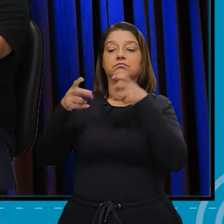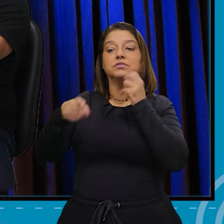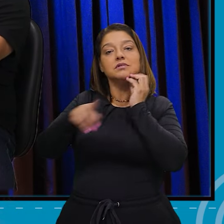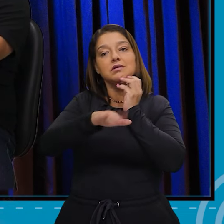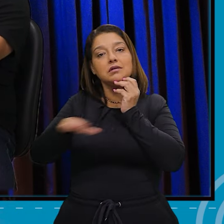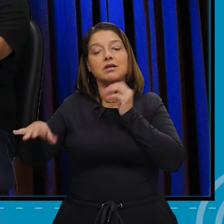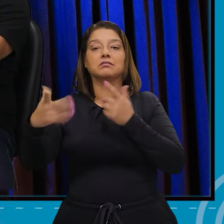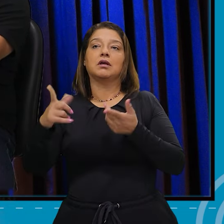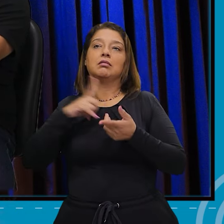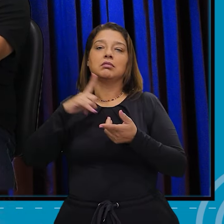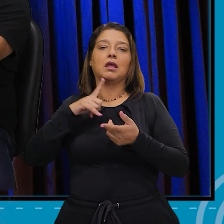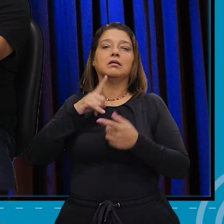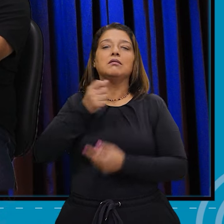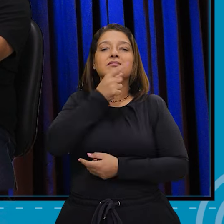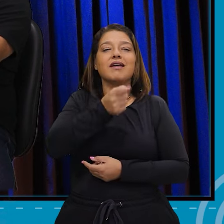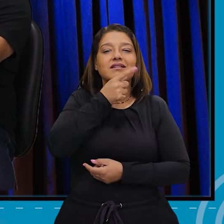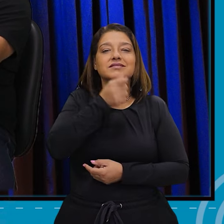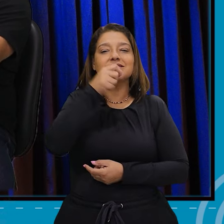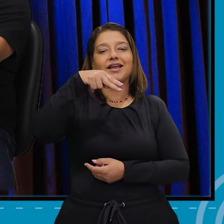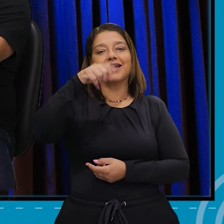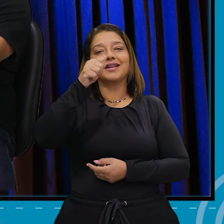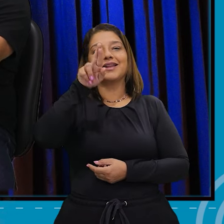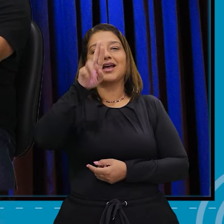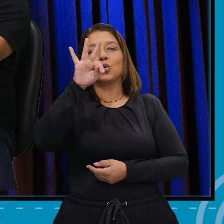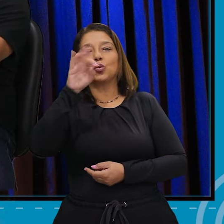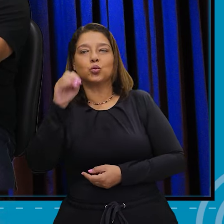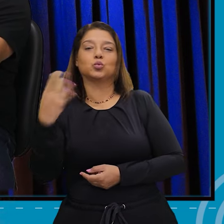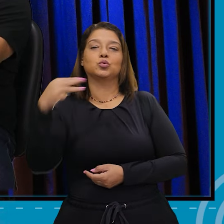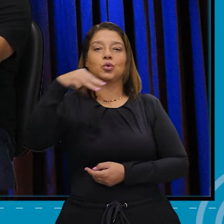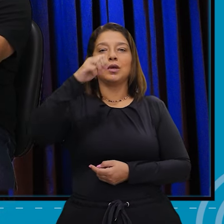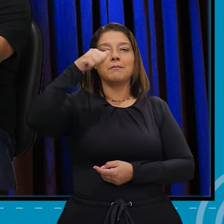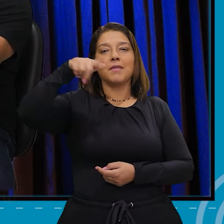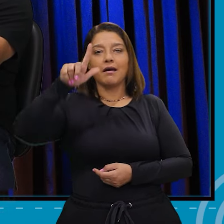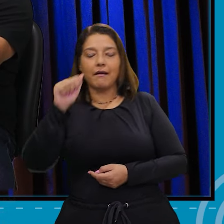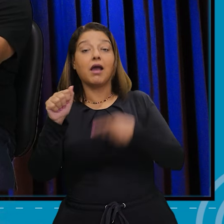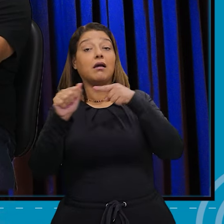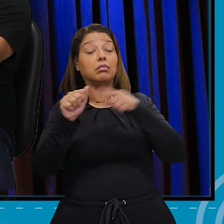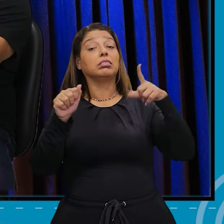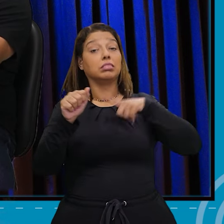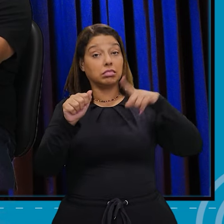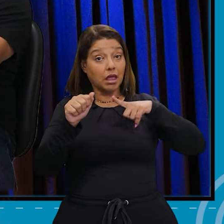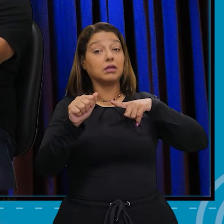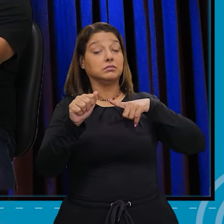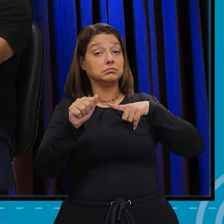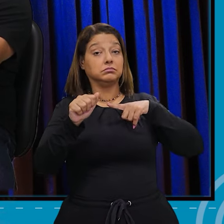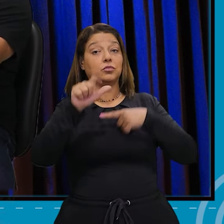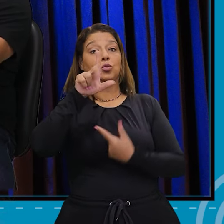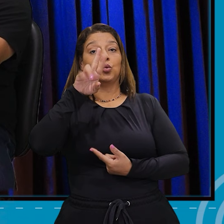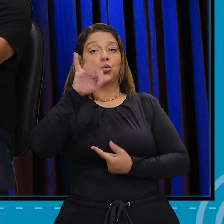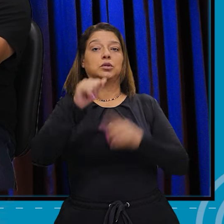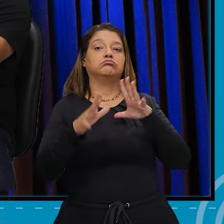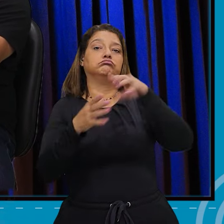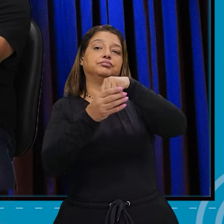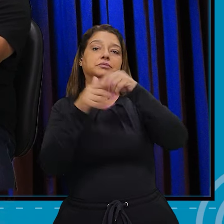que as crianças fazem hoje, de desenhos como Naruto, mangá, uma série de coisas, sempre é uma realidade de